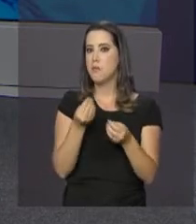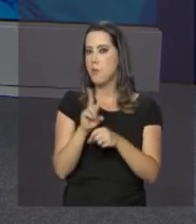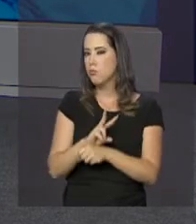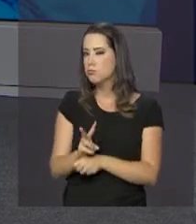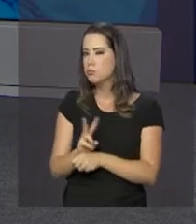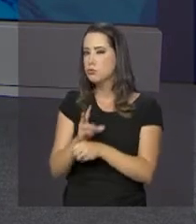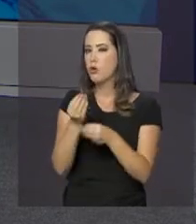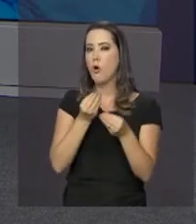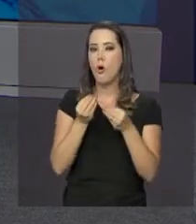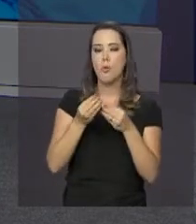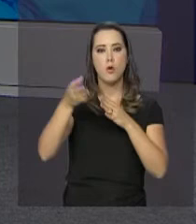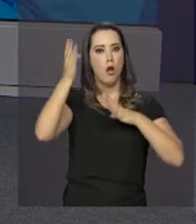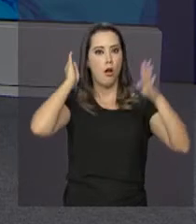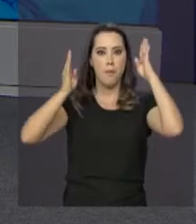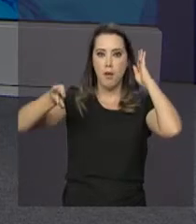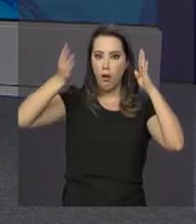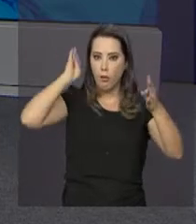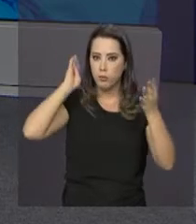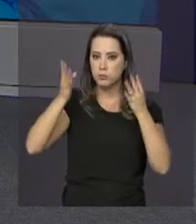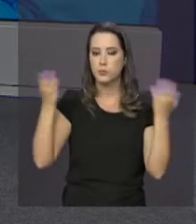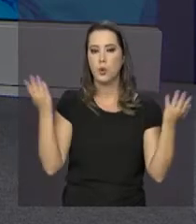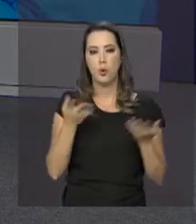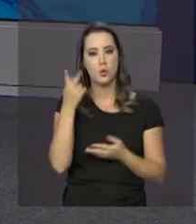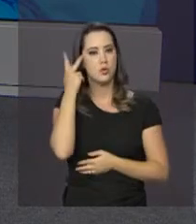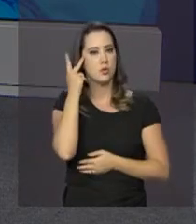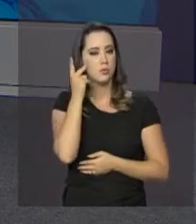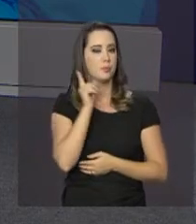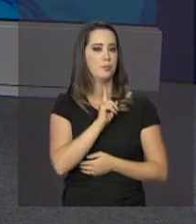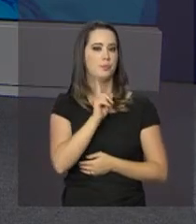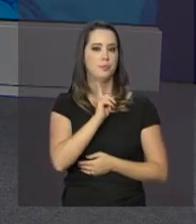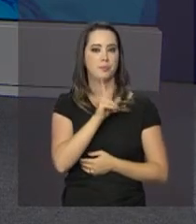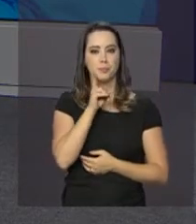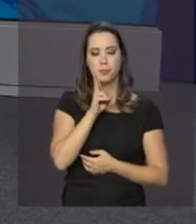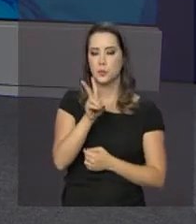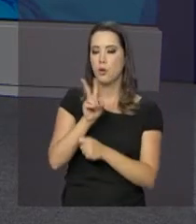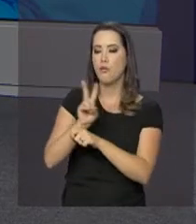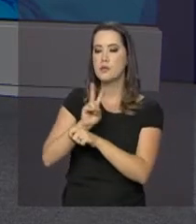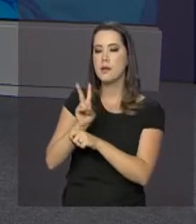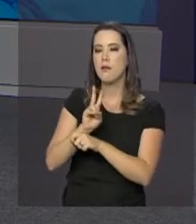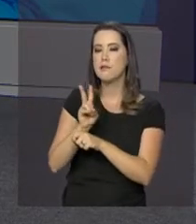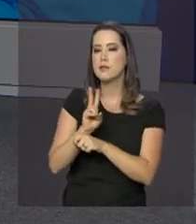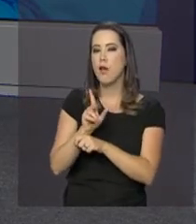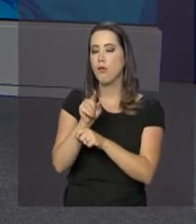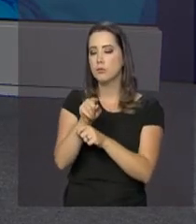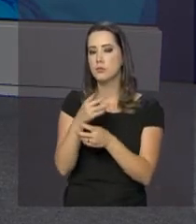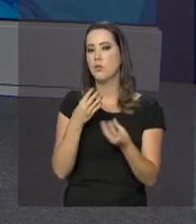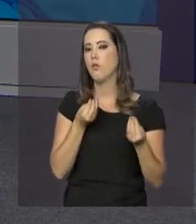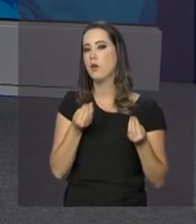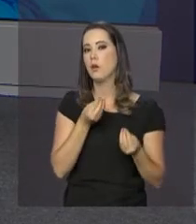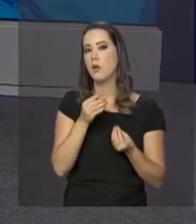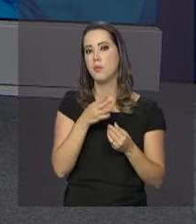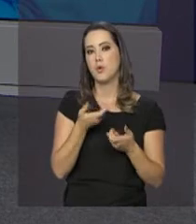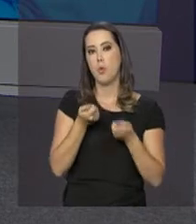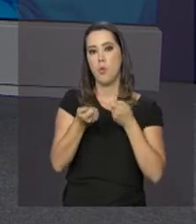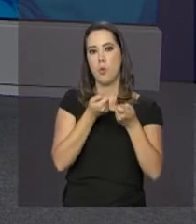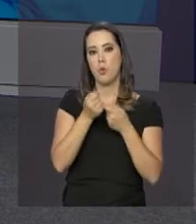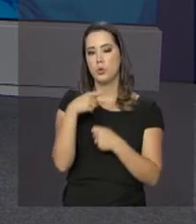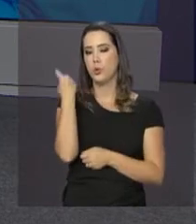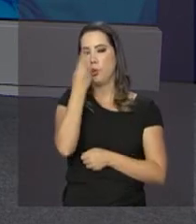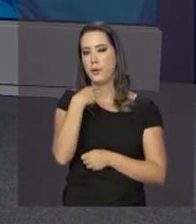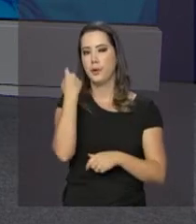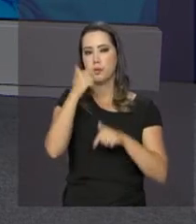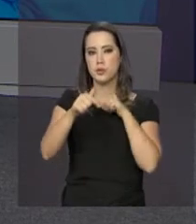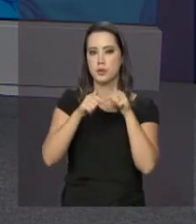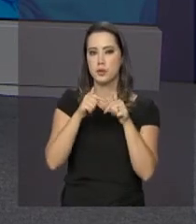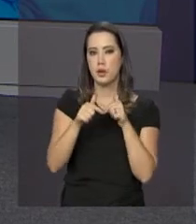a operação foi feita hoje nos estados de são paulo e minas gerais o objetivo era verificar principalmente o controle da jornada de